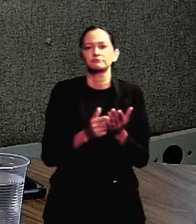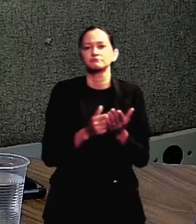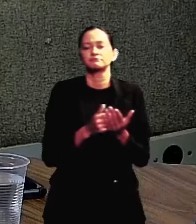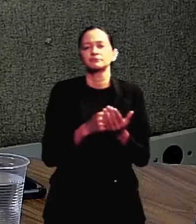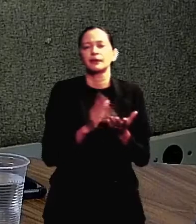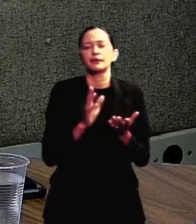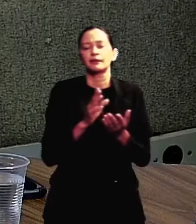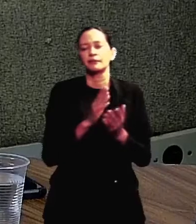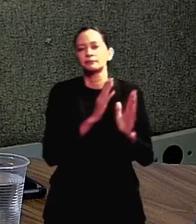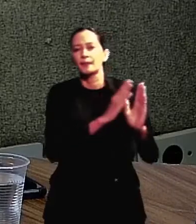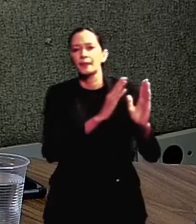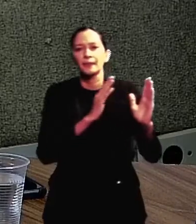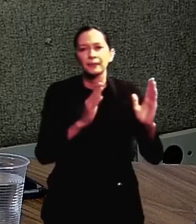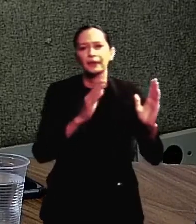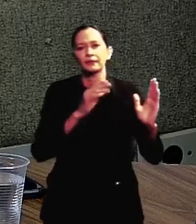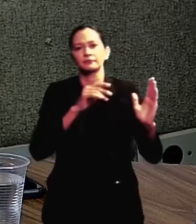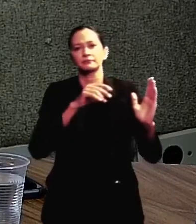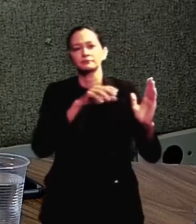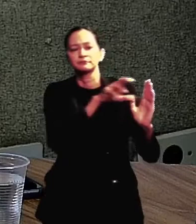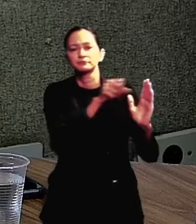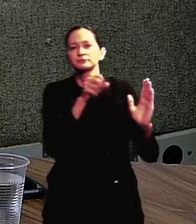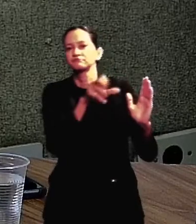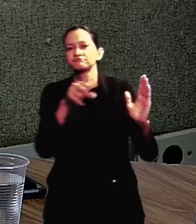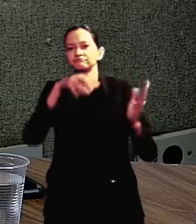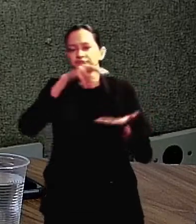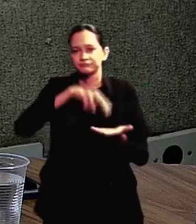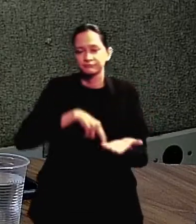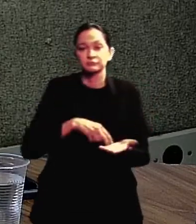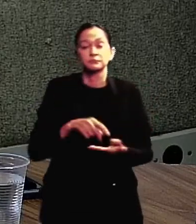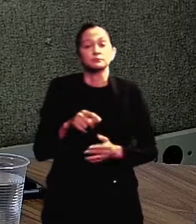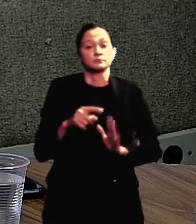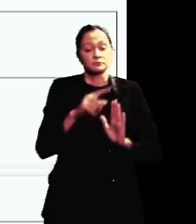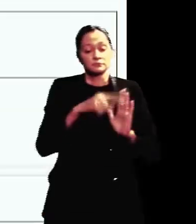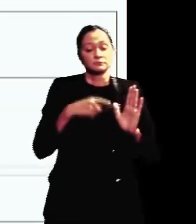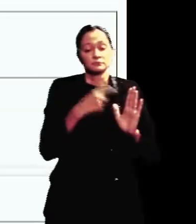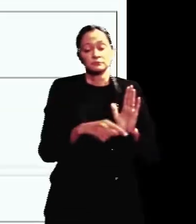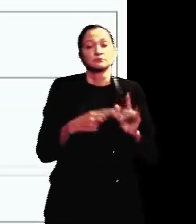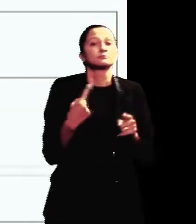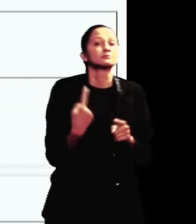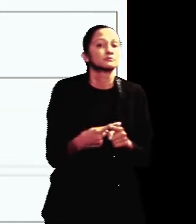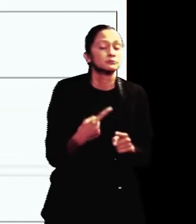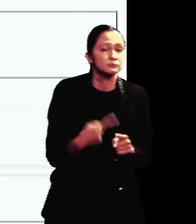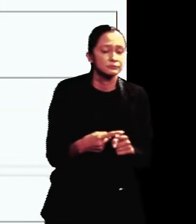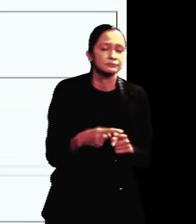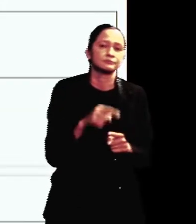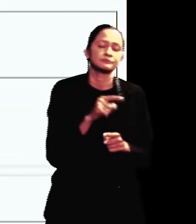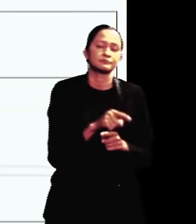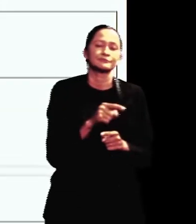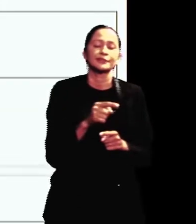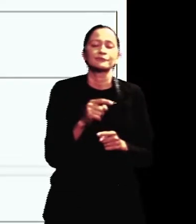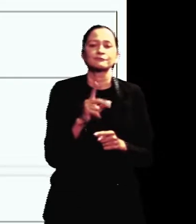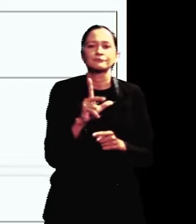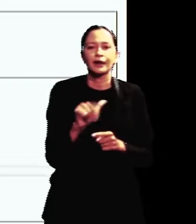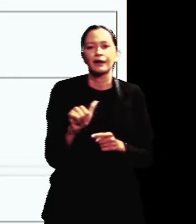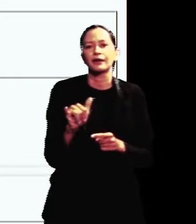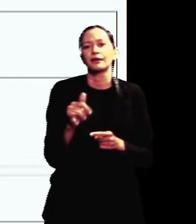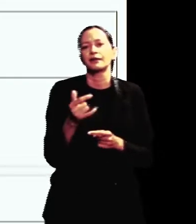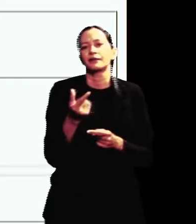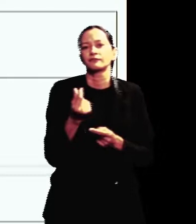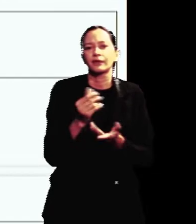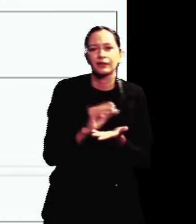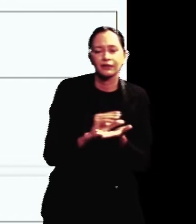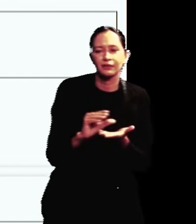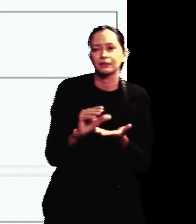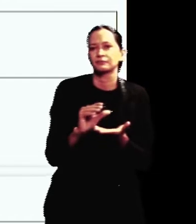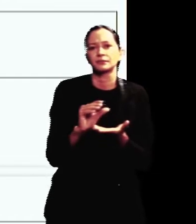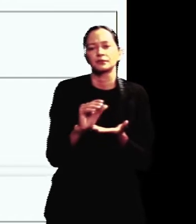do veto: insta vetado integralmente referido ao autógrafo de lei, vez que cria incentivo fiscal com renúncia de